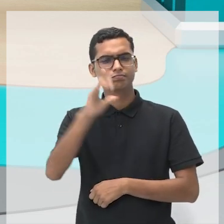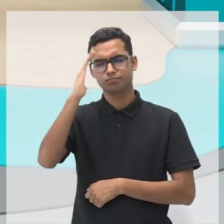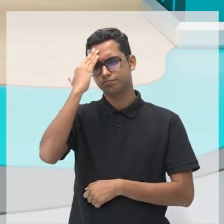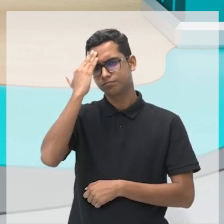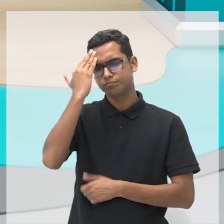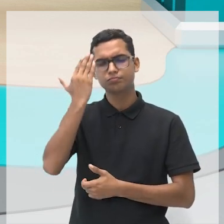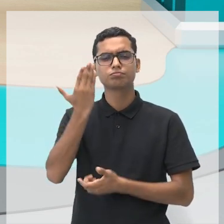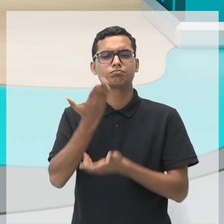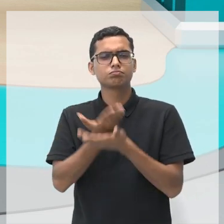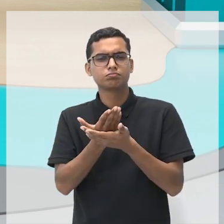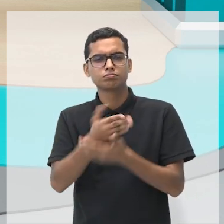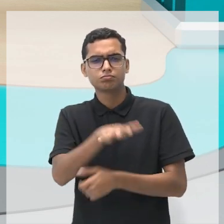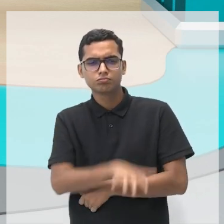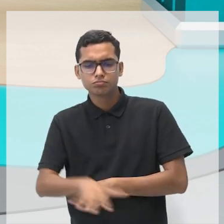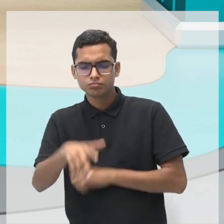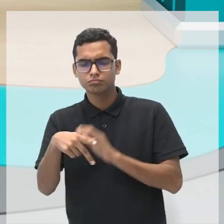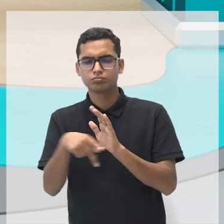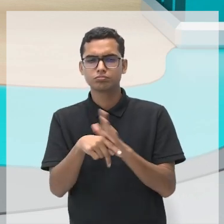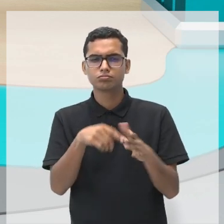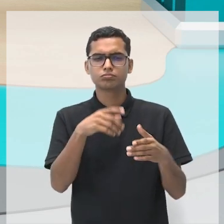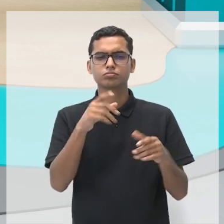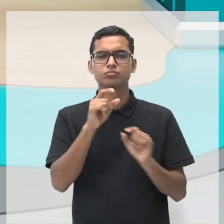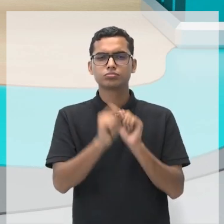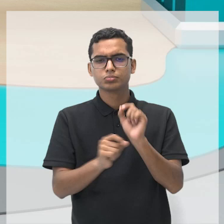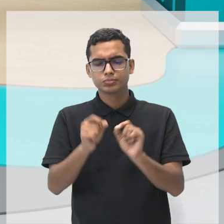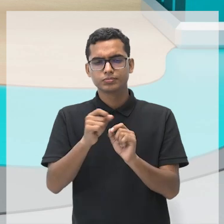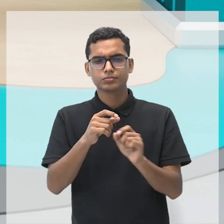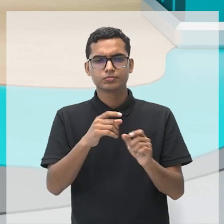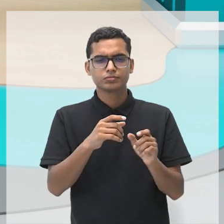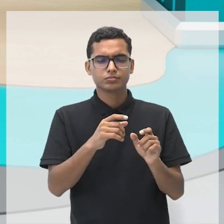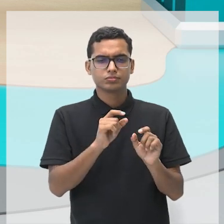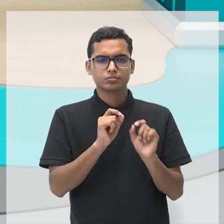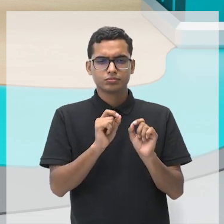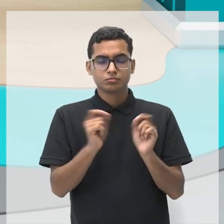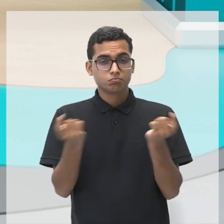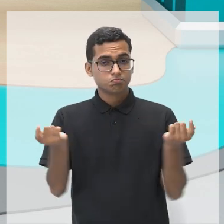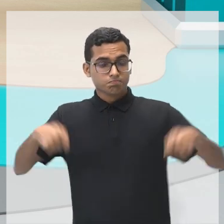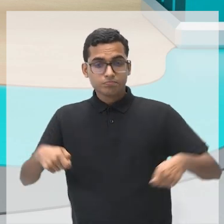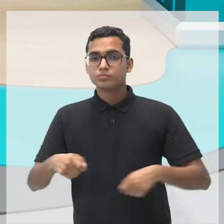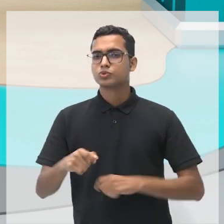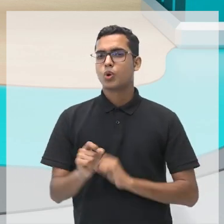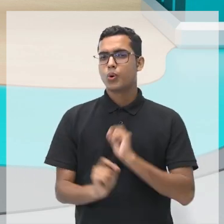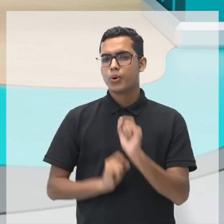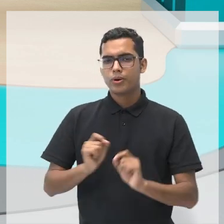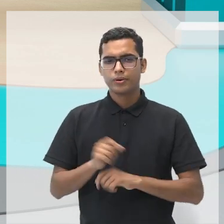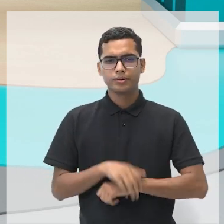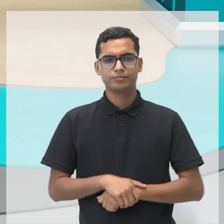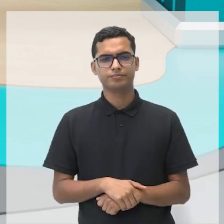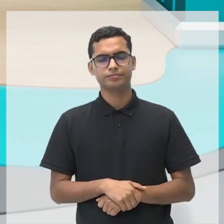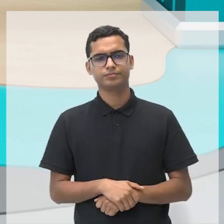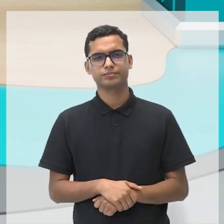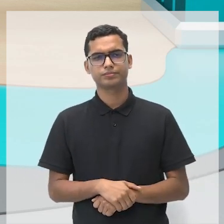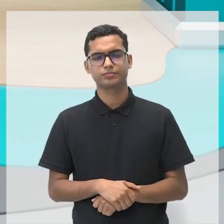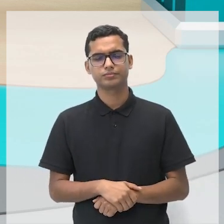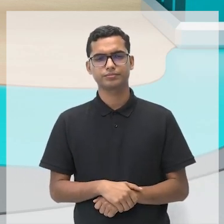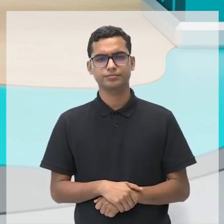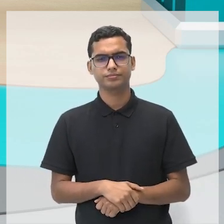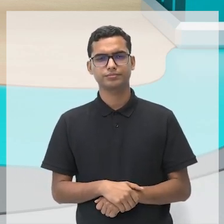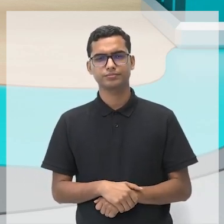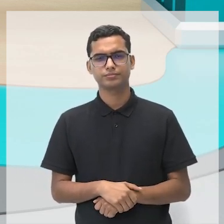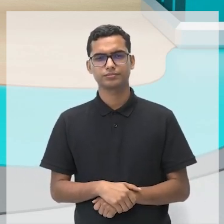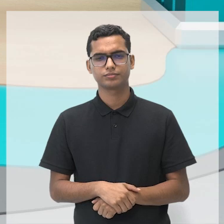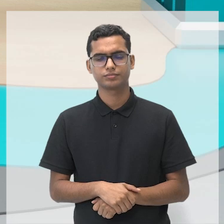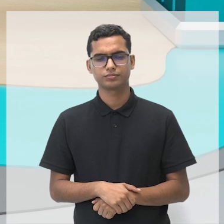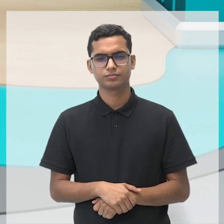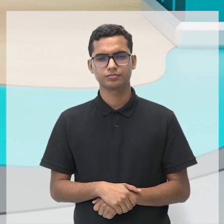a coluna, a gente vai entender um pouco mais, né? Você pode, de repente, estar com essa dúvida que aparece